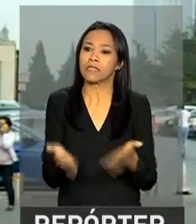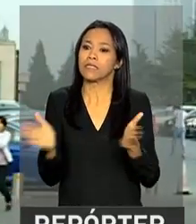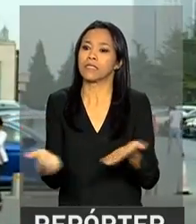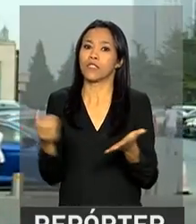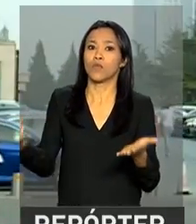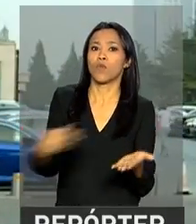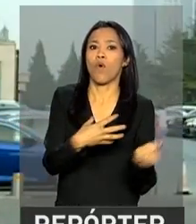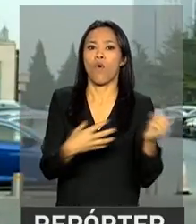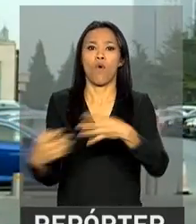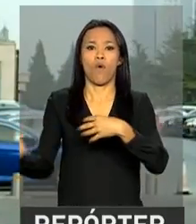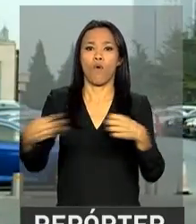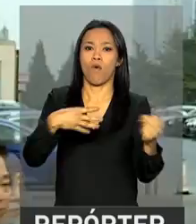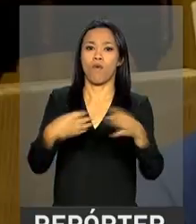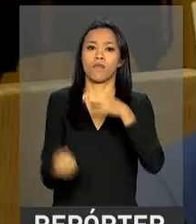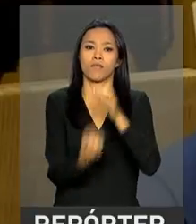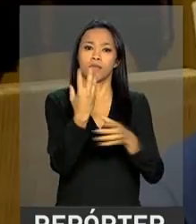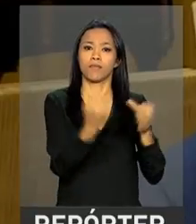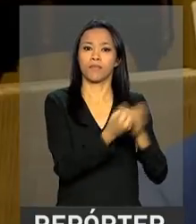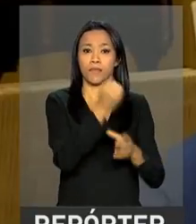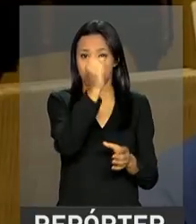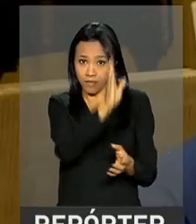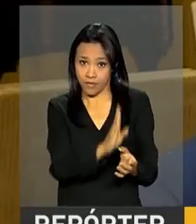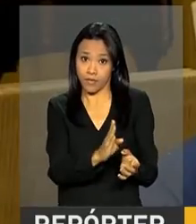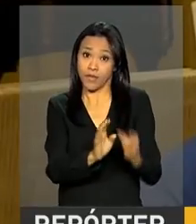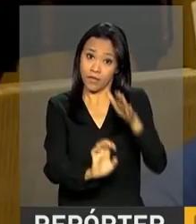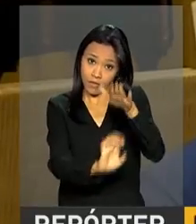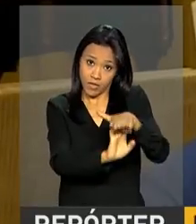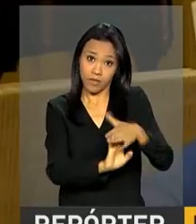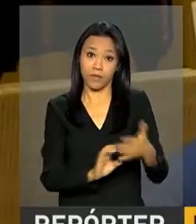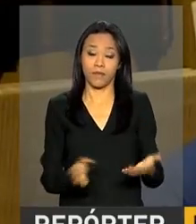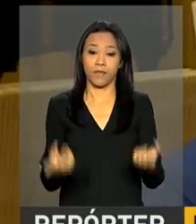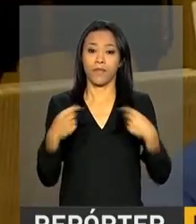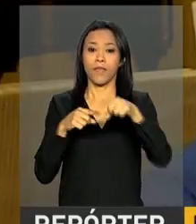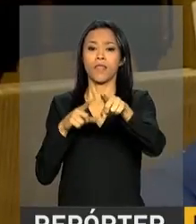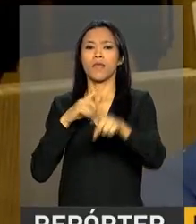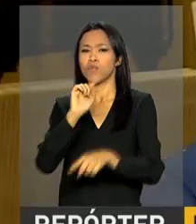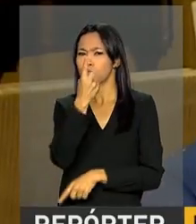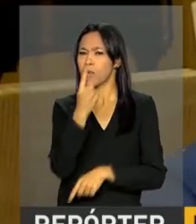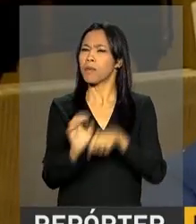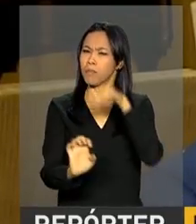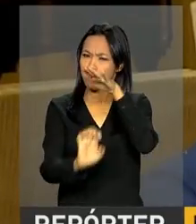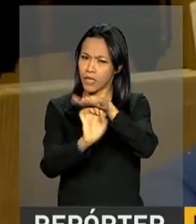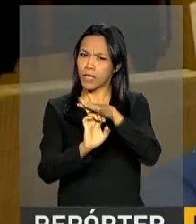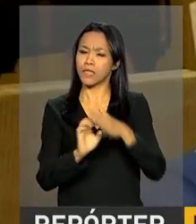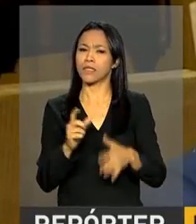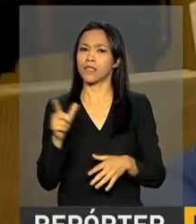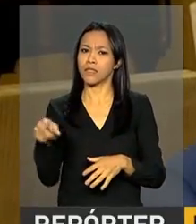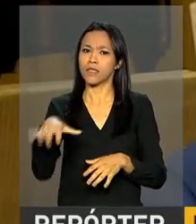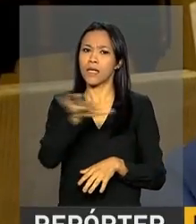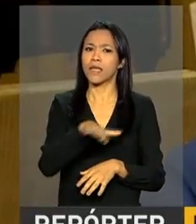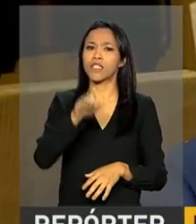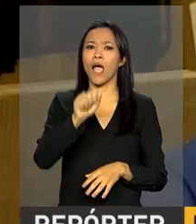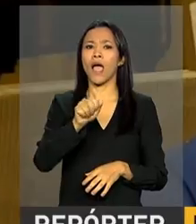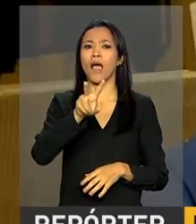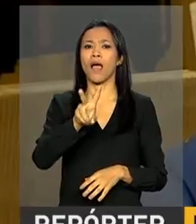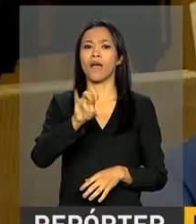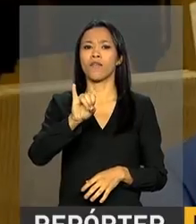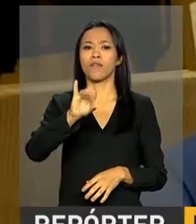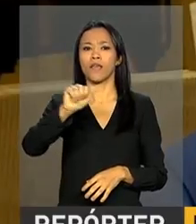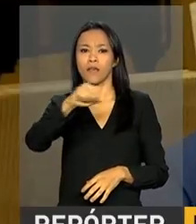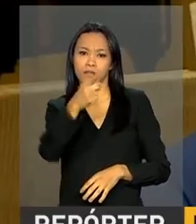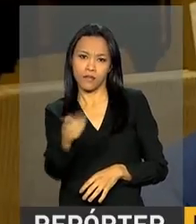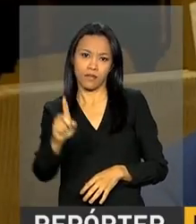novos investimentos estrangeiros. Temos uma grande empresa, por exemplo, que tem participação em uma empresa de aviação civil do